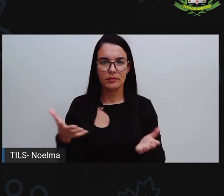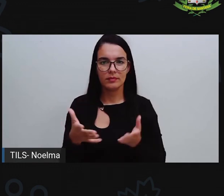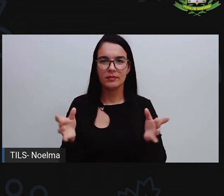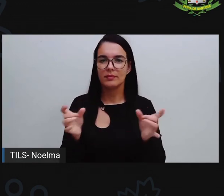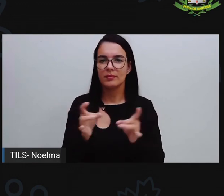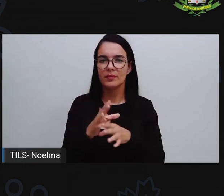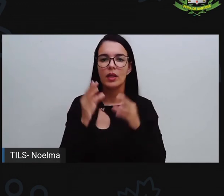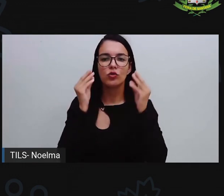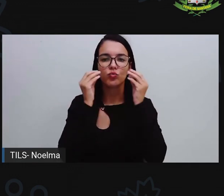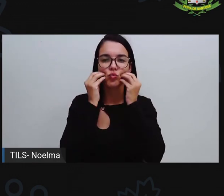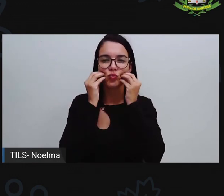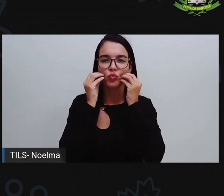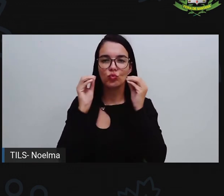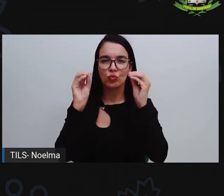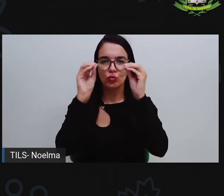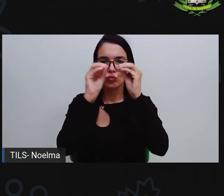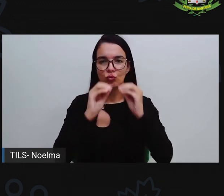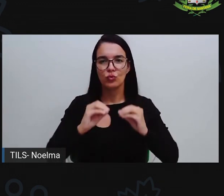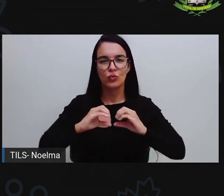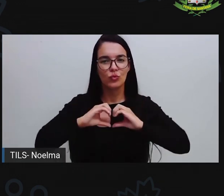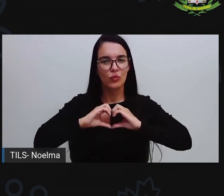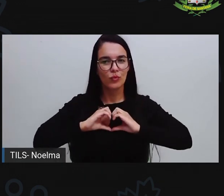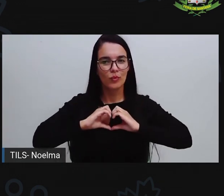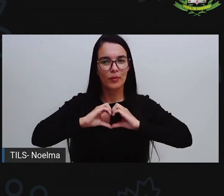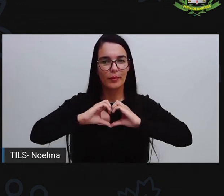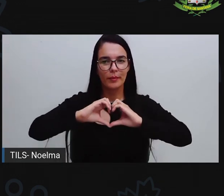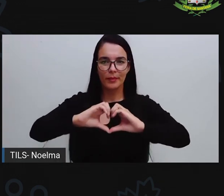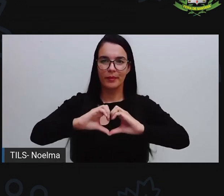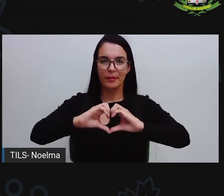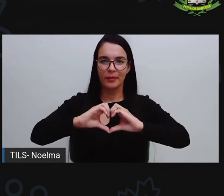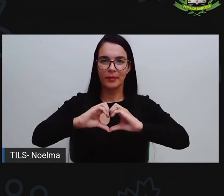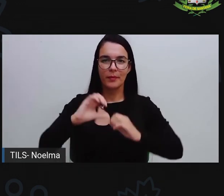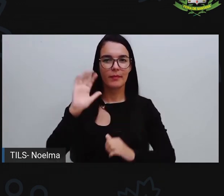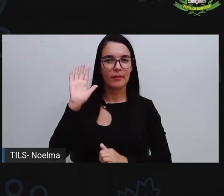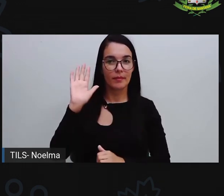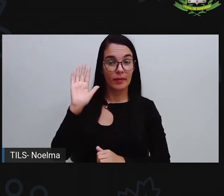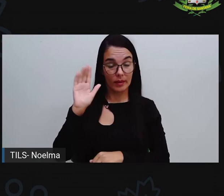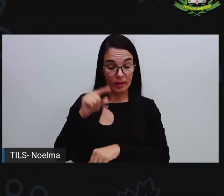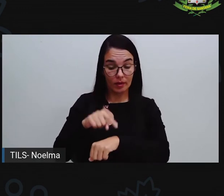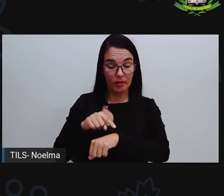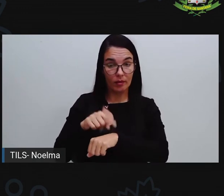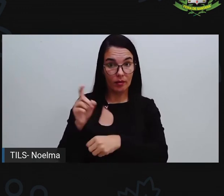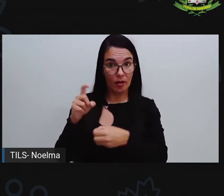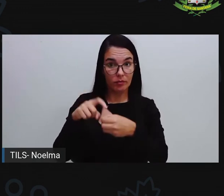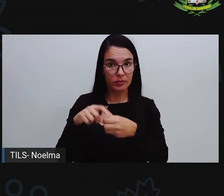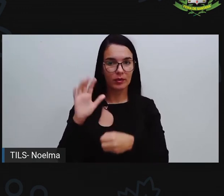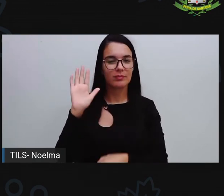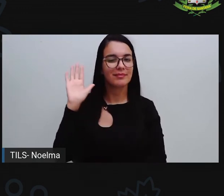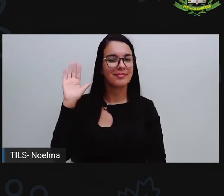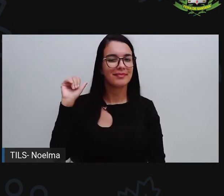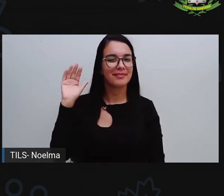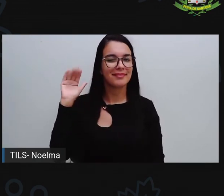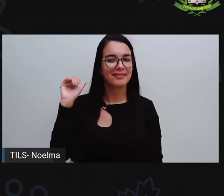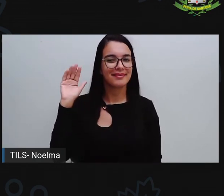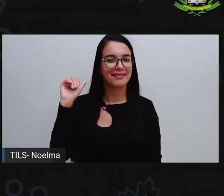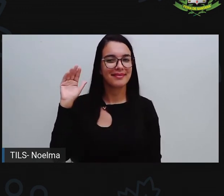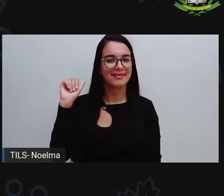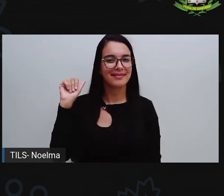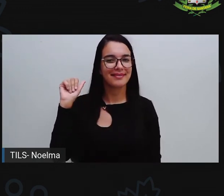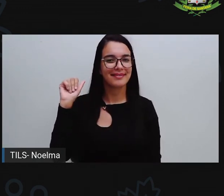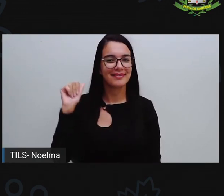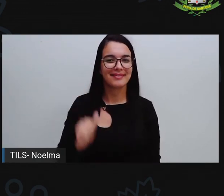ficando por aqui. Beijo no coração de cada um de vocês e daqui a pouquinho a gente volta para mais uma aula. Te encontro lá.